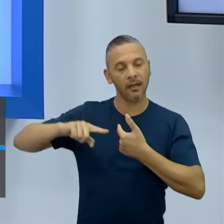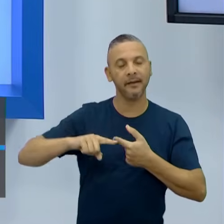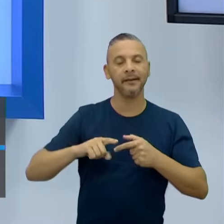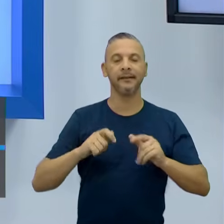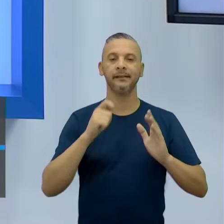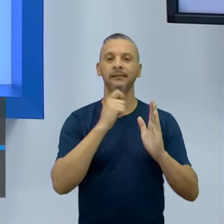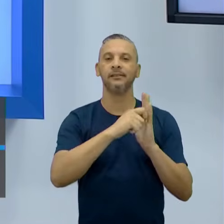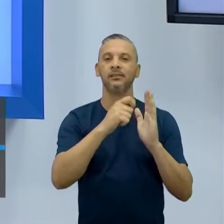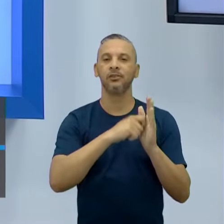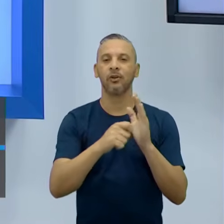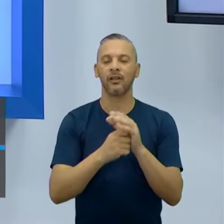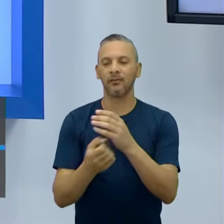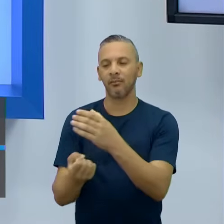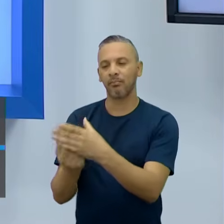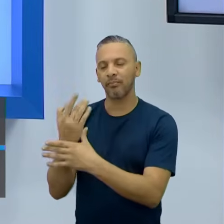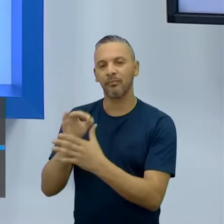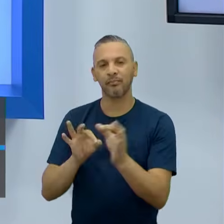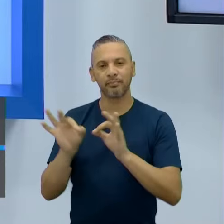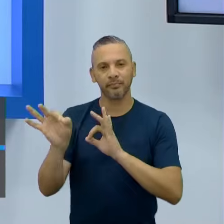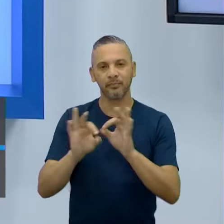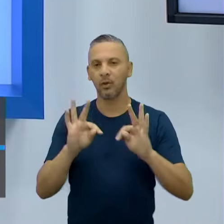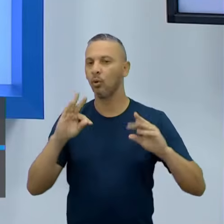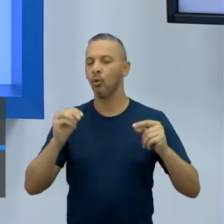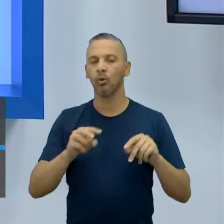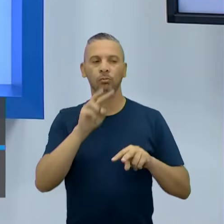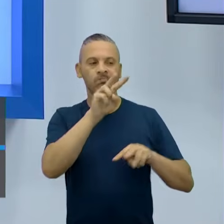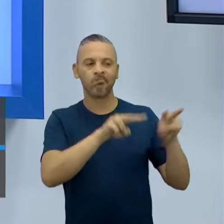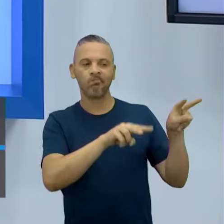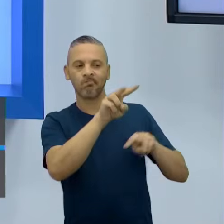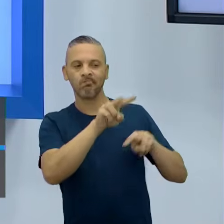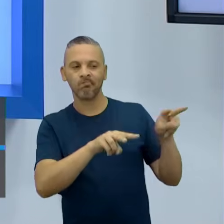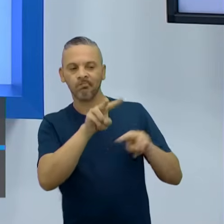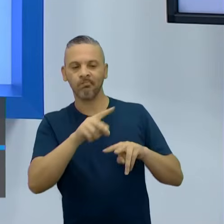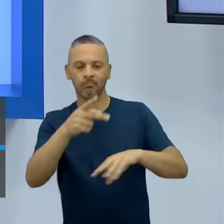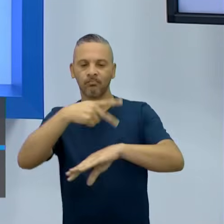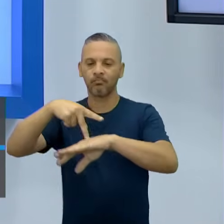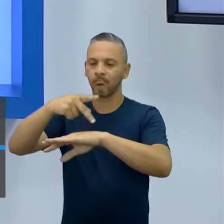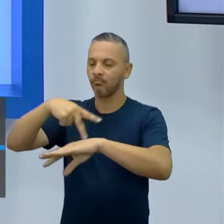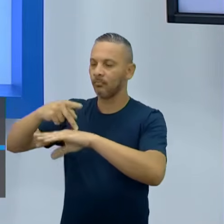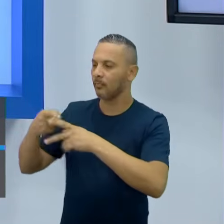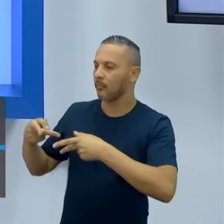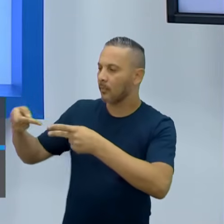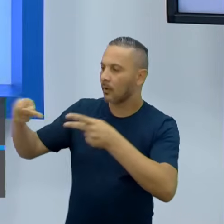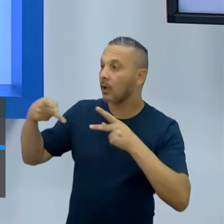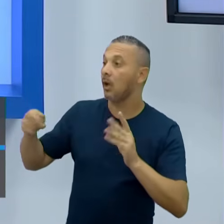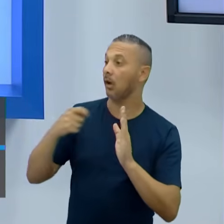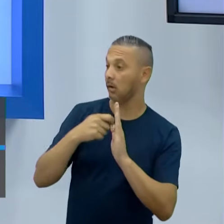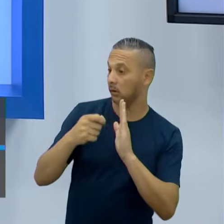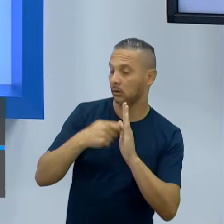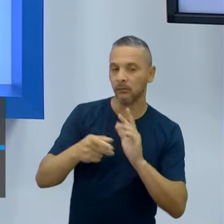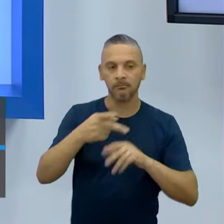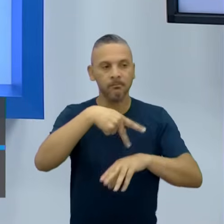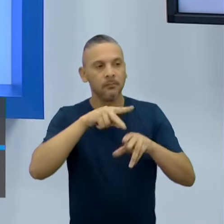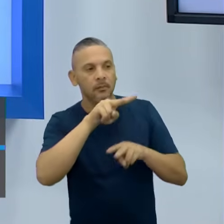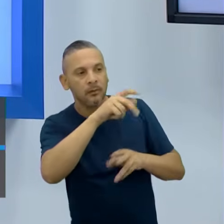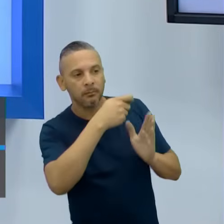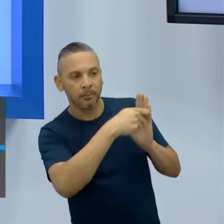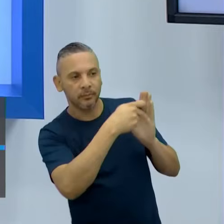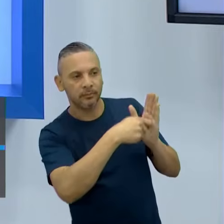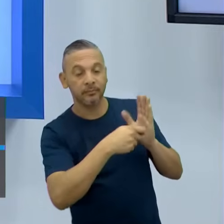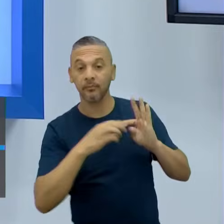ali as suas teorias e tudo que ele observava dos países que ele visitava, inclusive